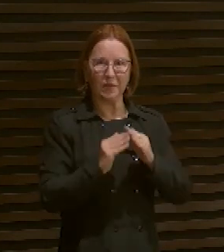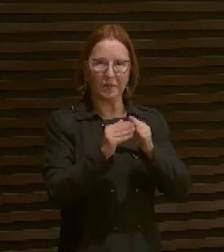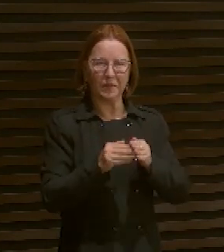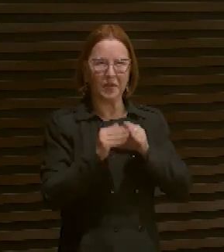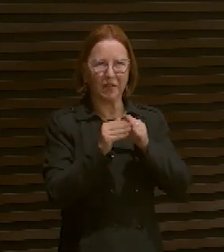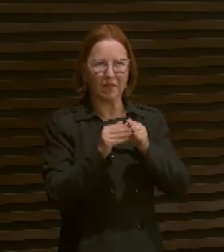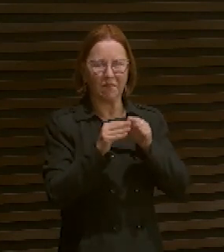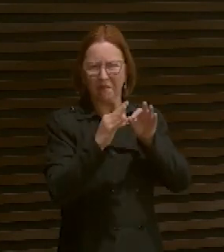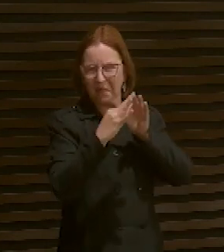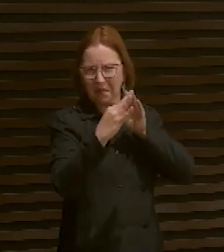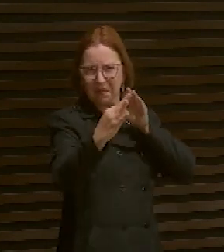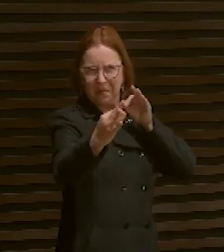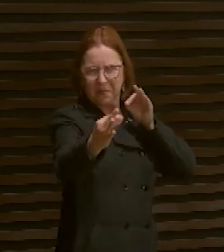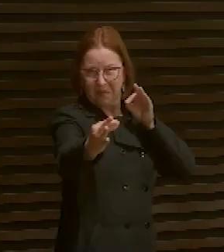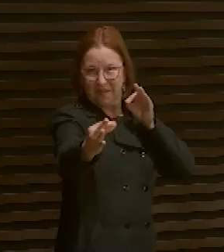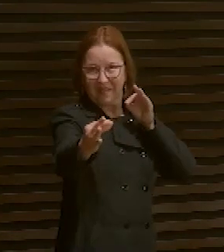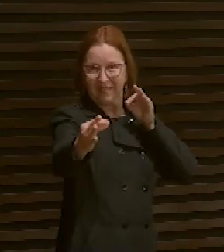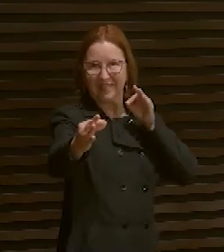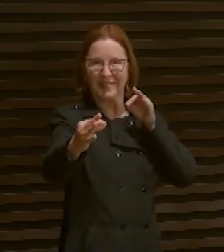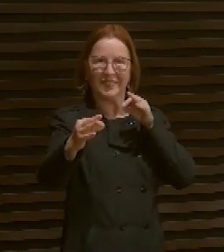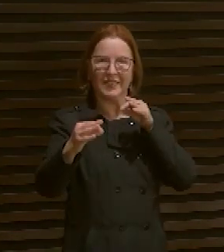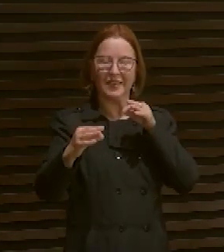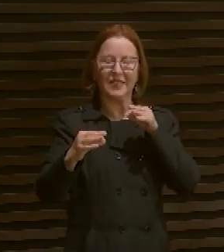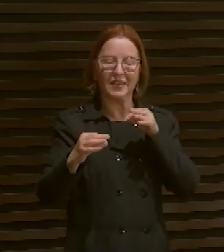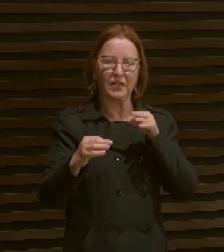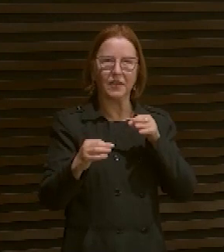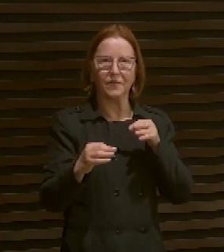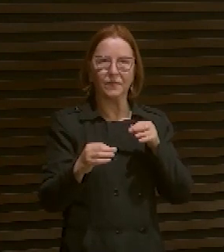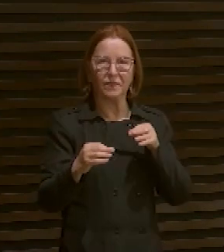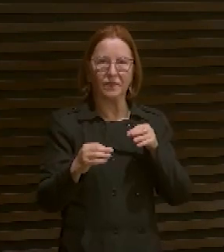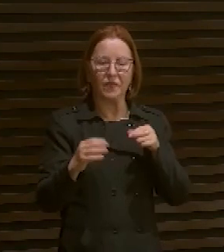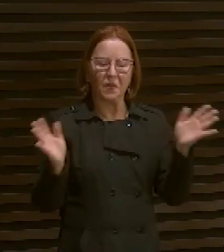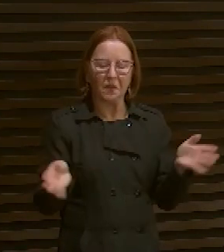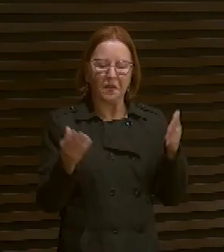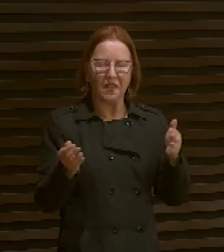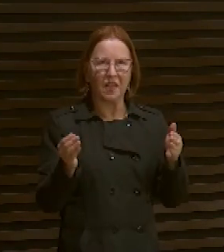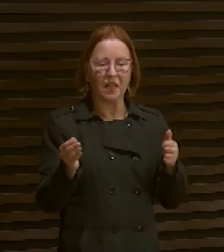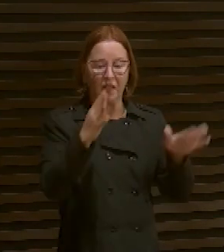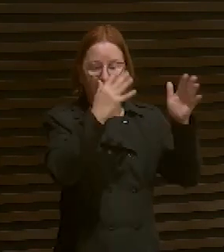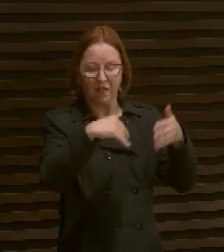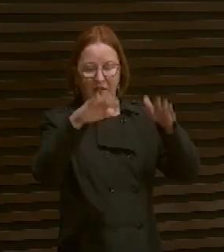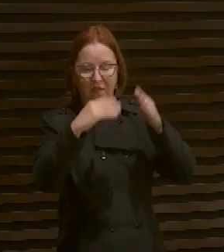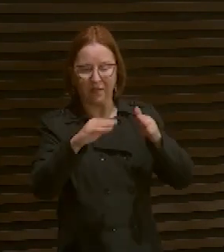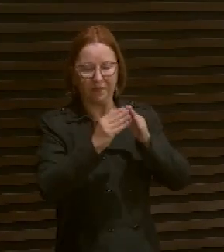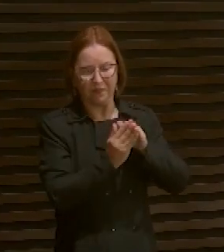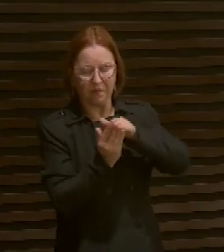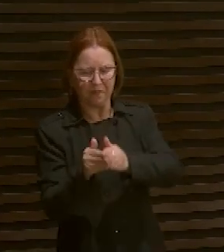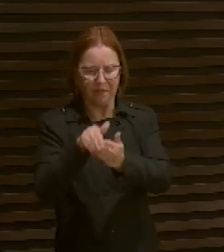já estava longe, a muitos estádios da terra, açoitado pelas ondas, porque o vento era